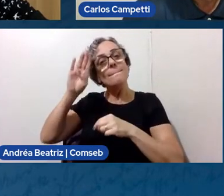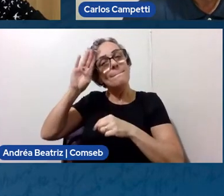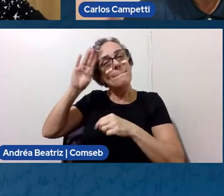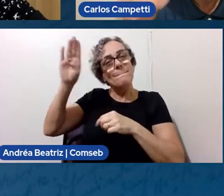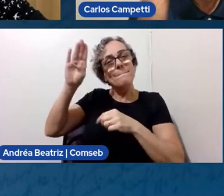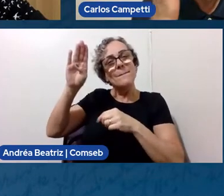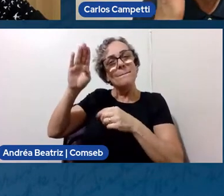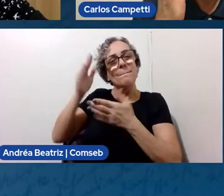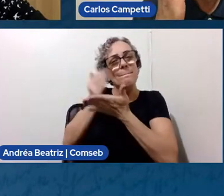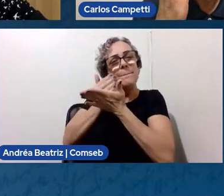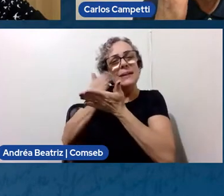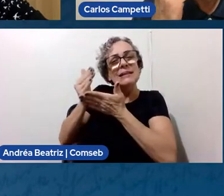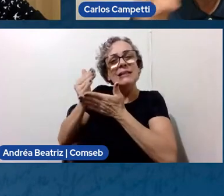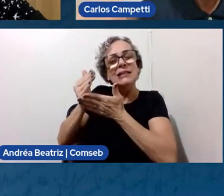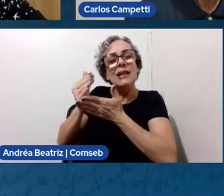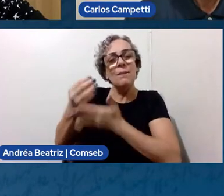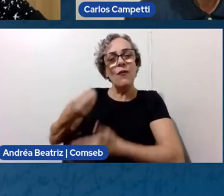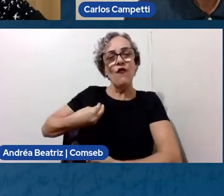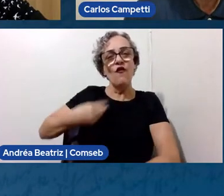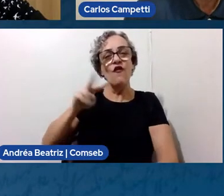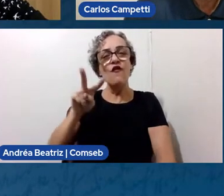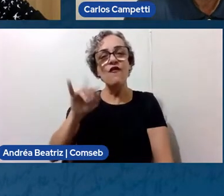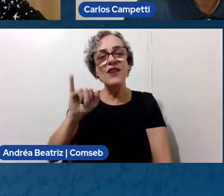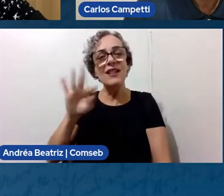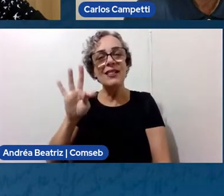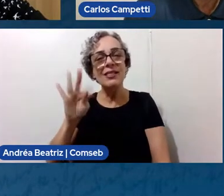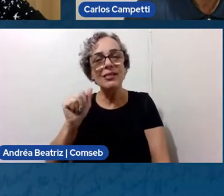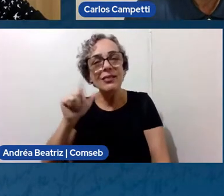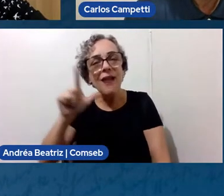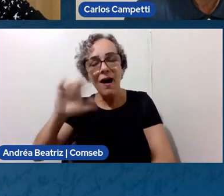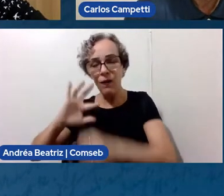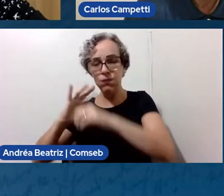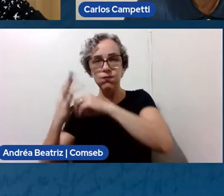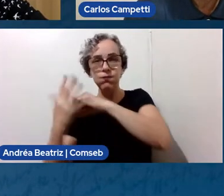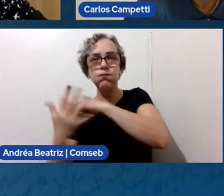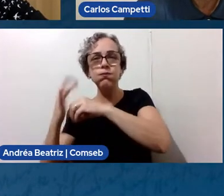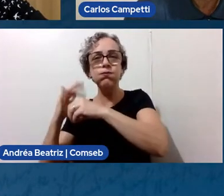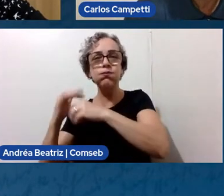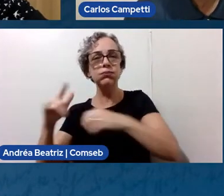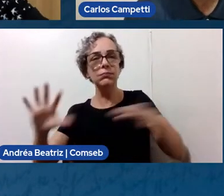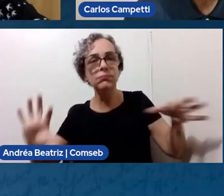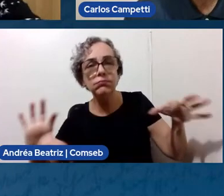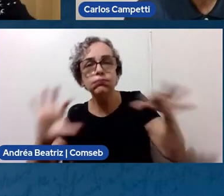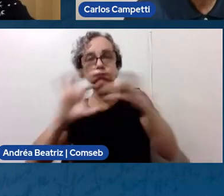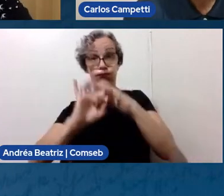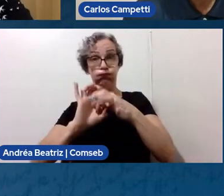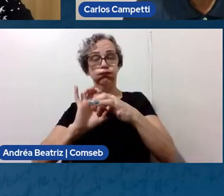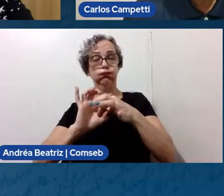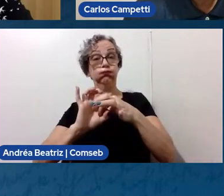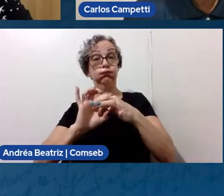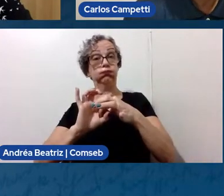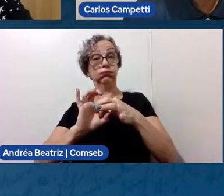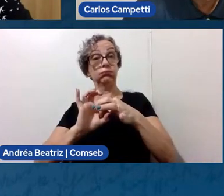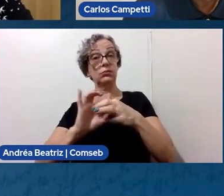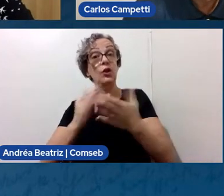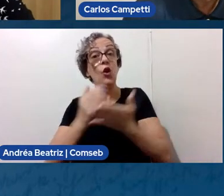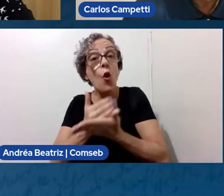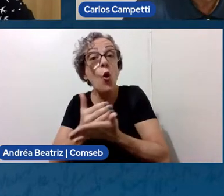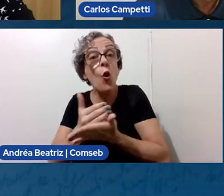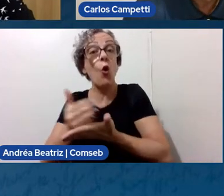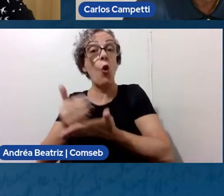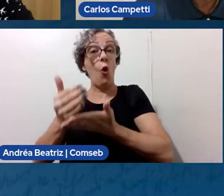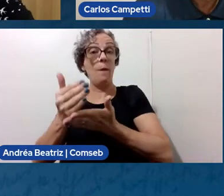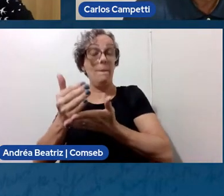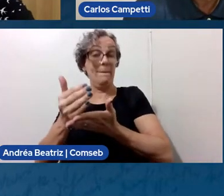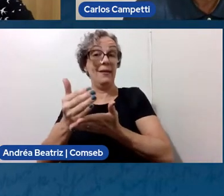é capaz de gerar a vida. É a única maneira de se manifestar é na vida orgânica, com a união desse